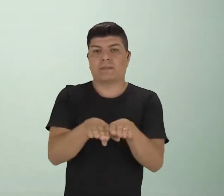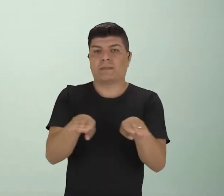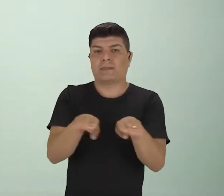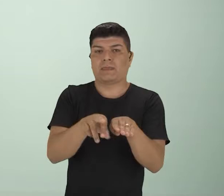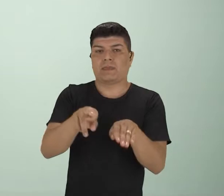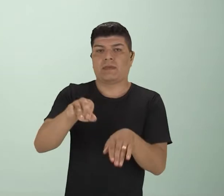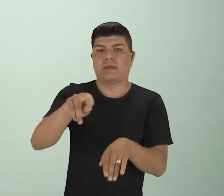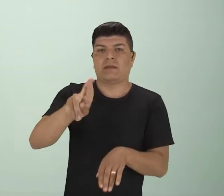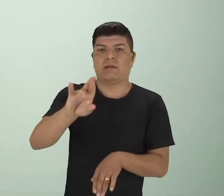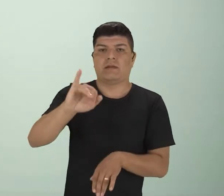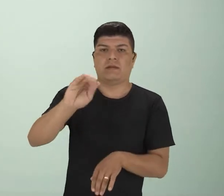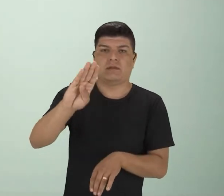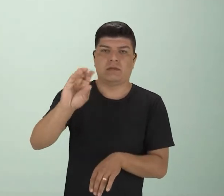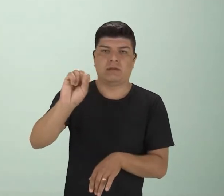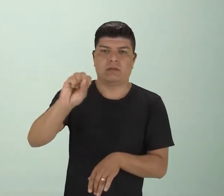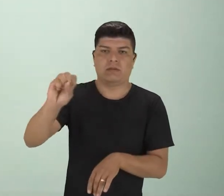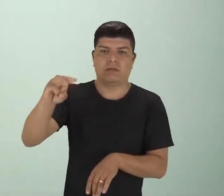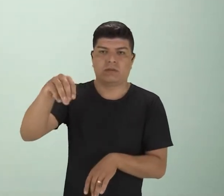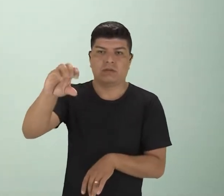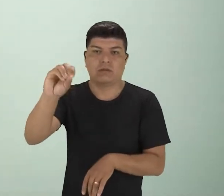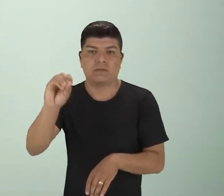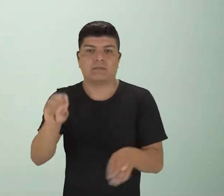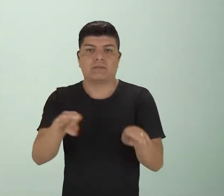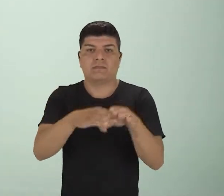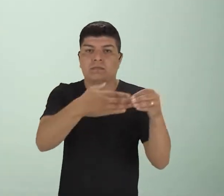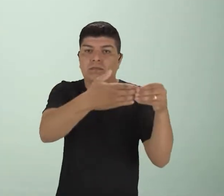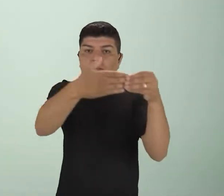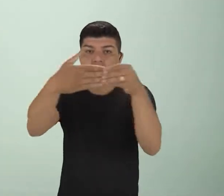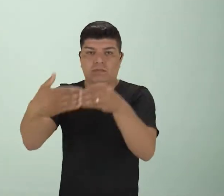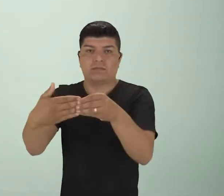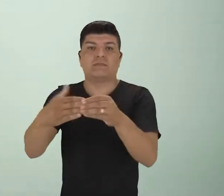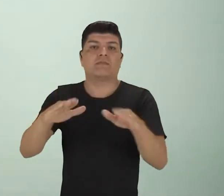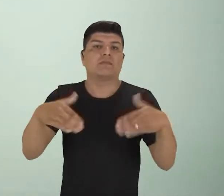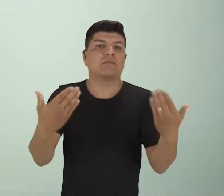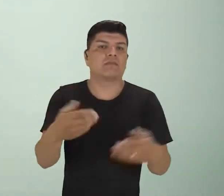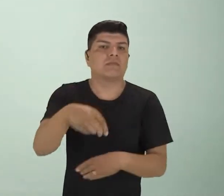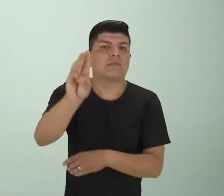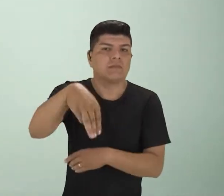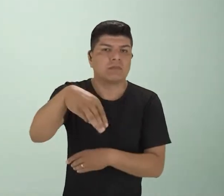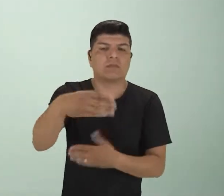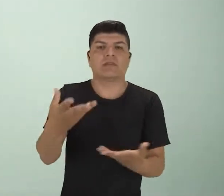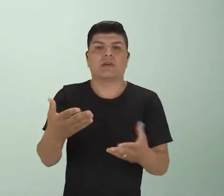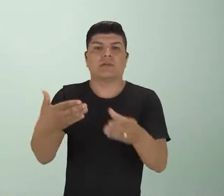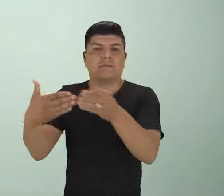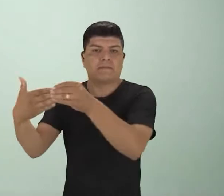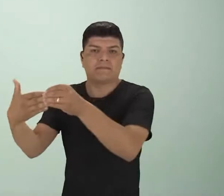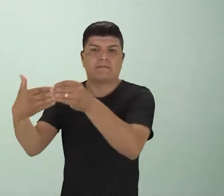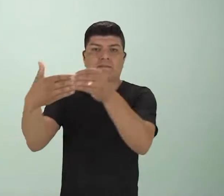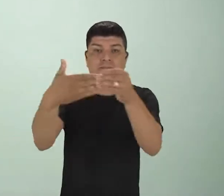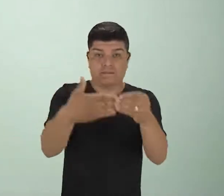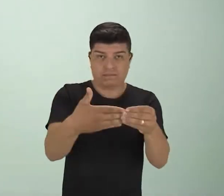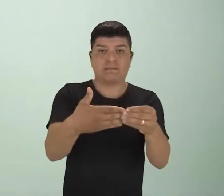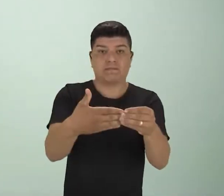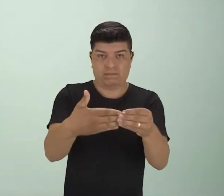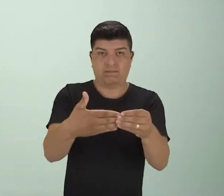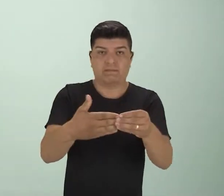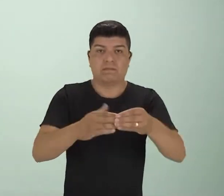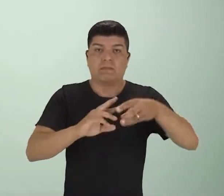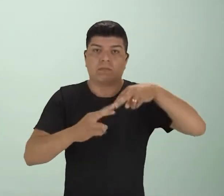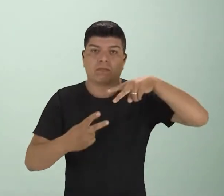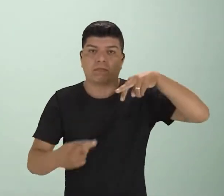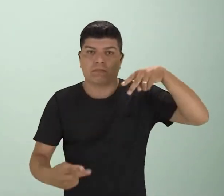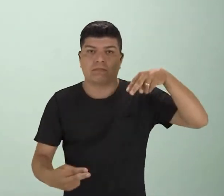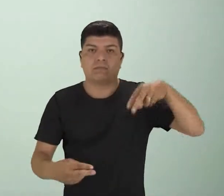os ribossomos e o RNA transportador. Quem é esse RNA transportador? É quem vai transportar as